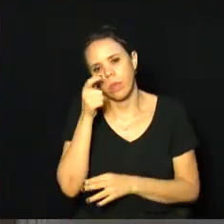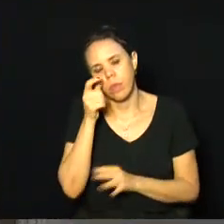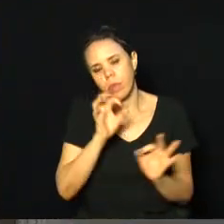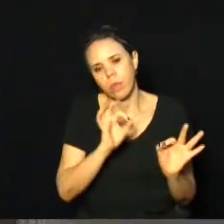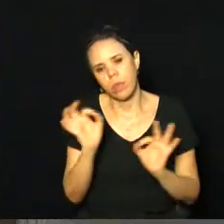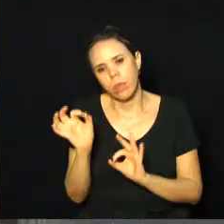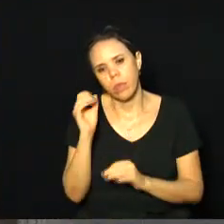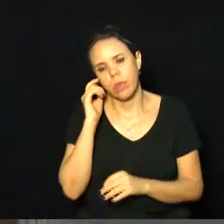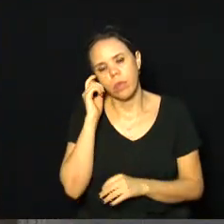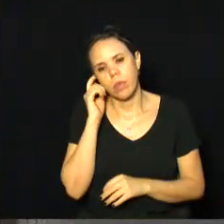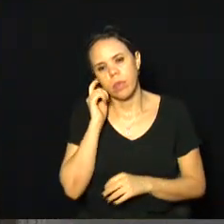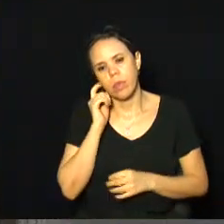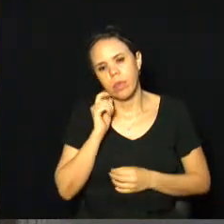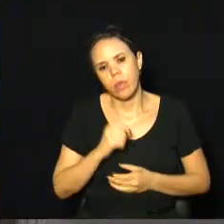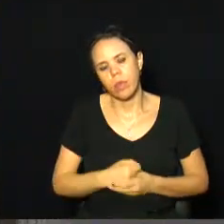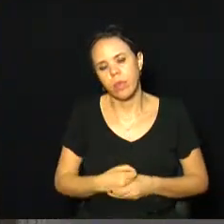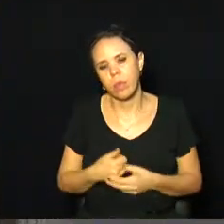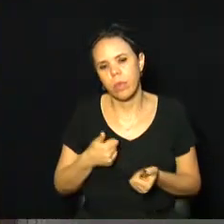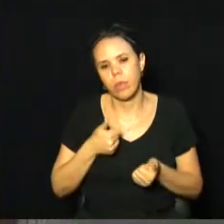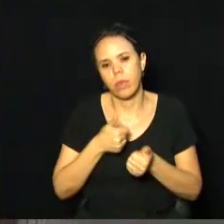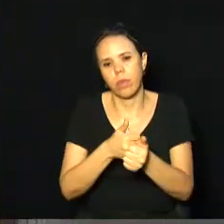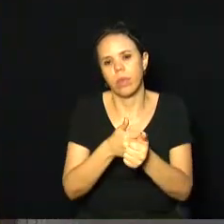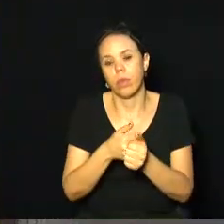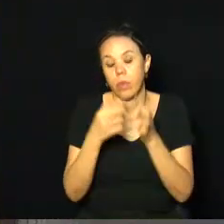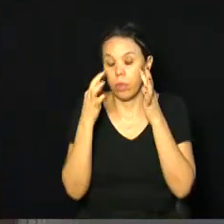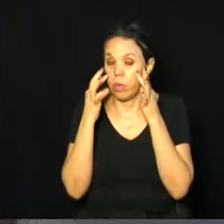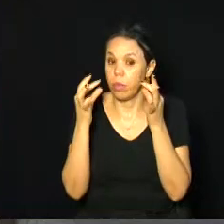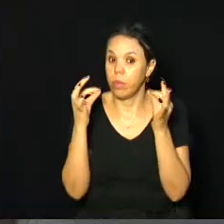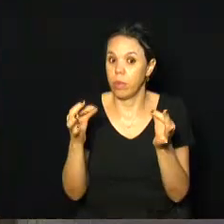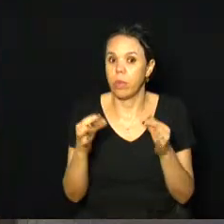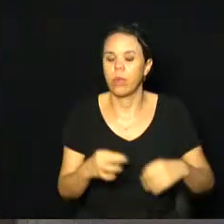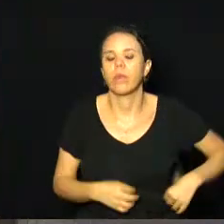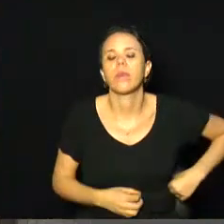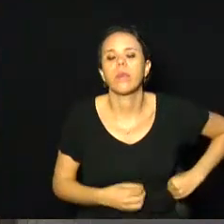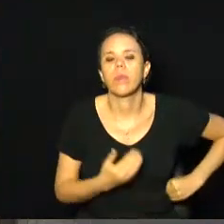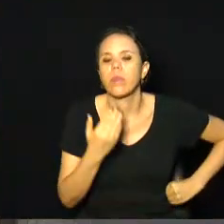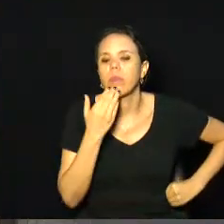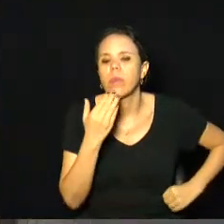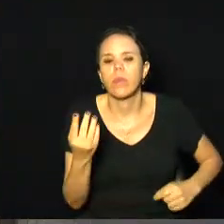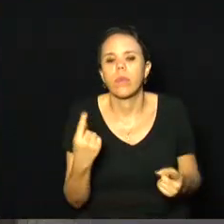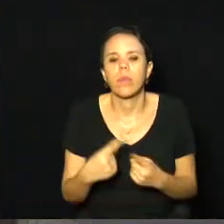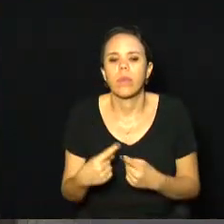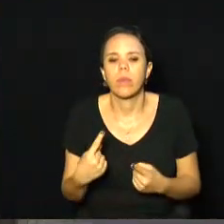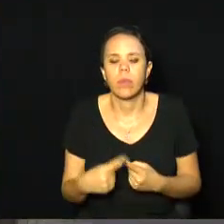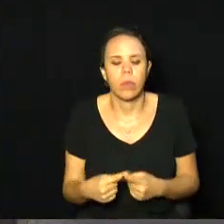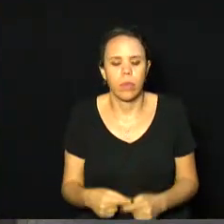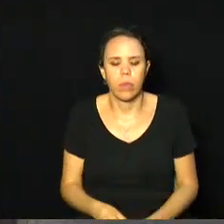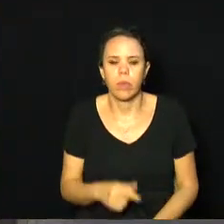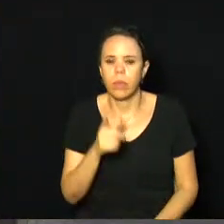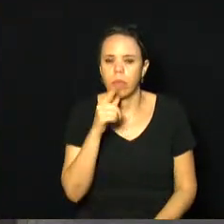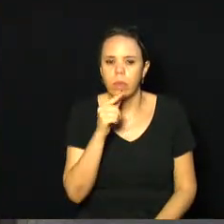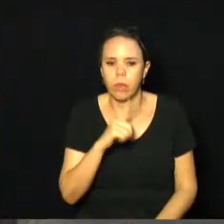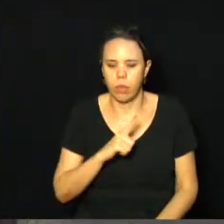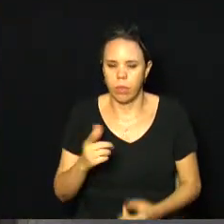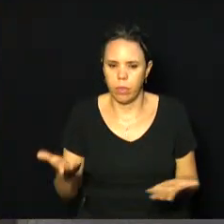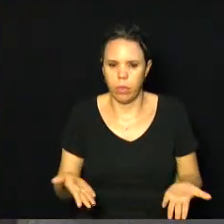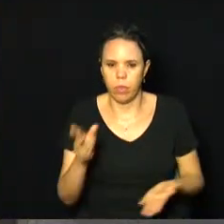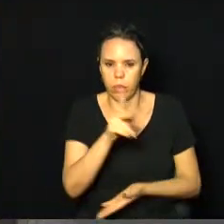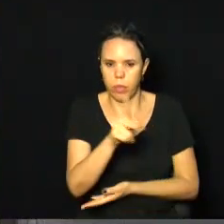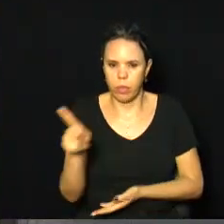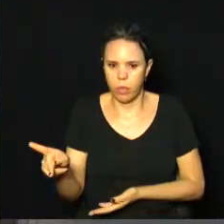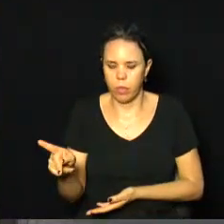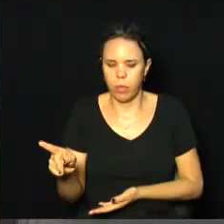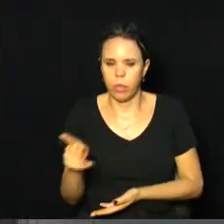acompanhando, acompanhe com muita atenção. Peço isso porque a água que nós temos, o professor Dimas